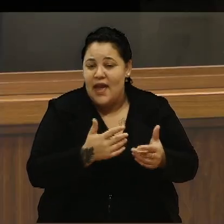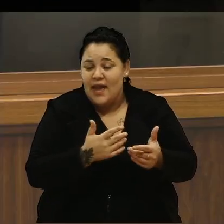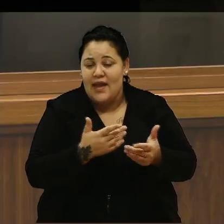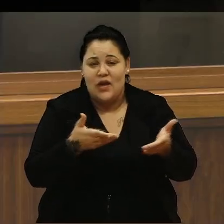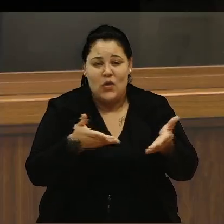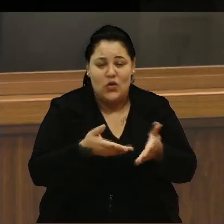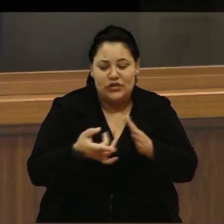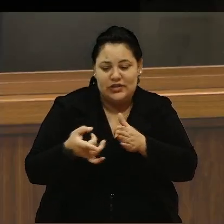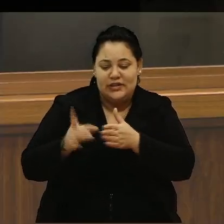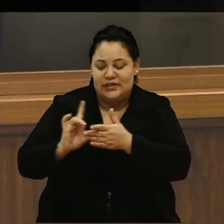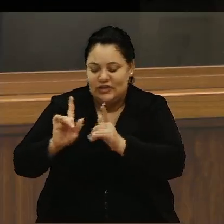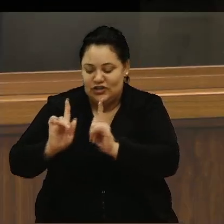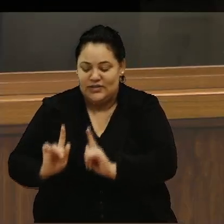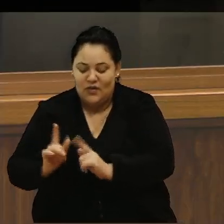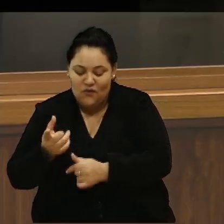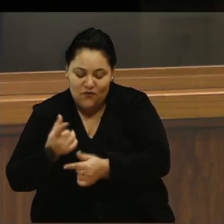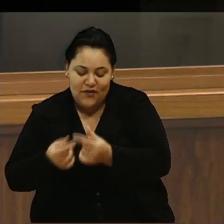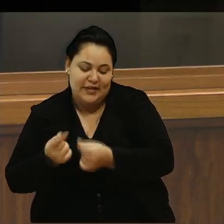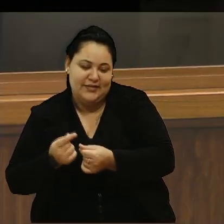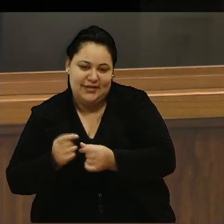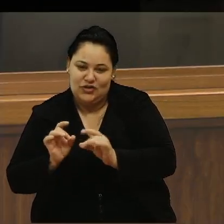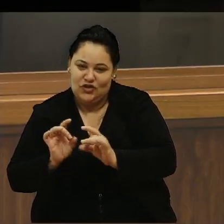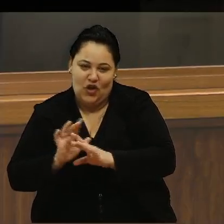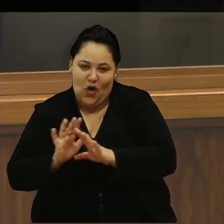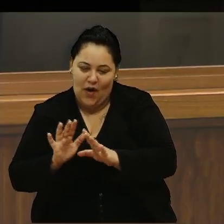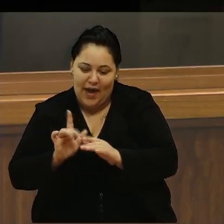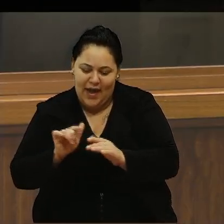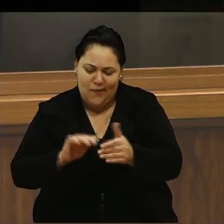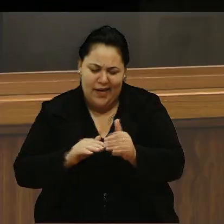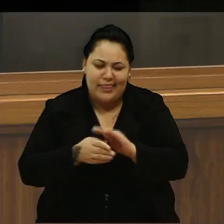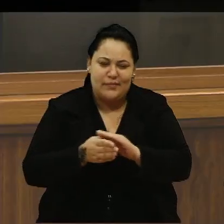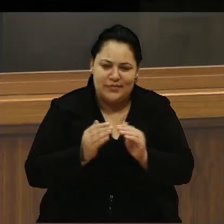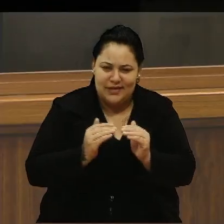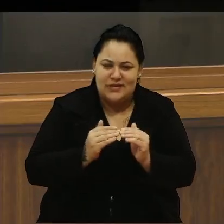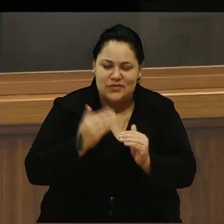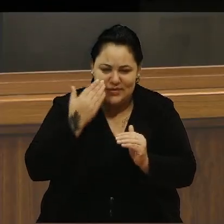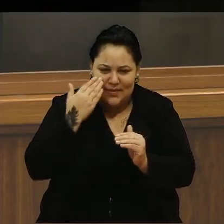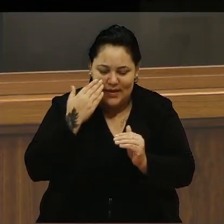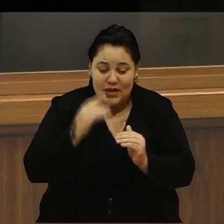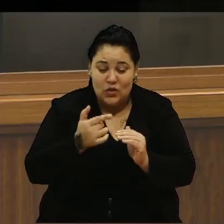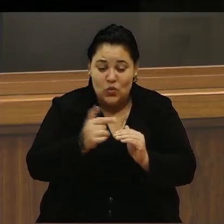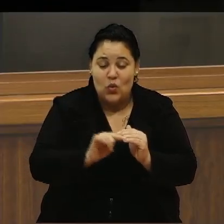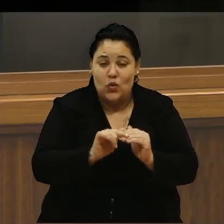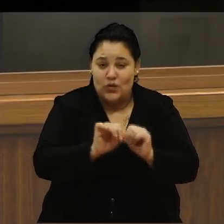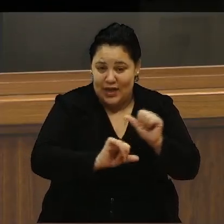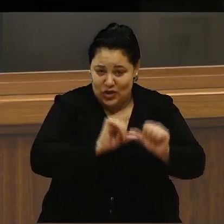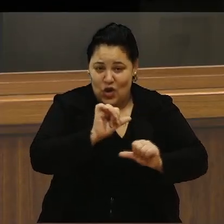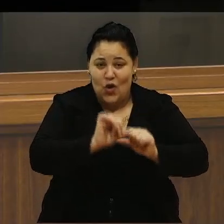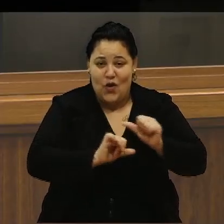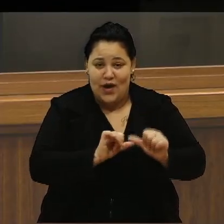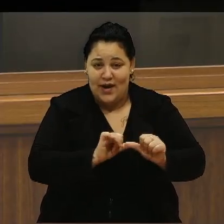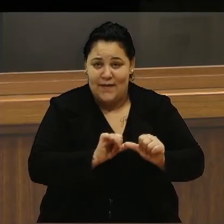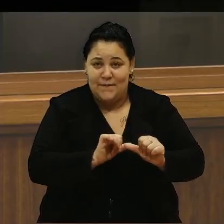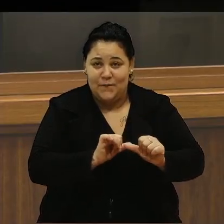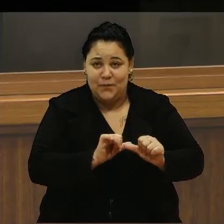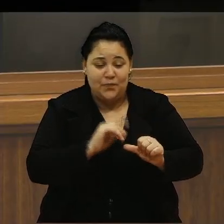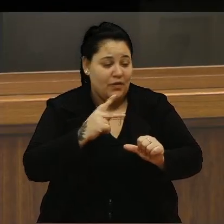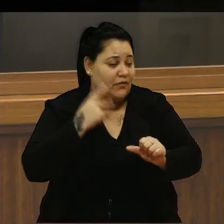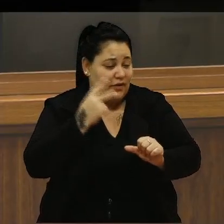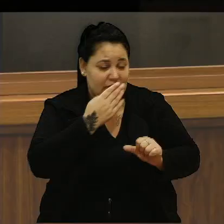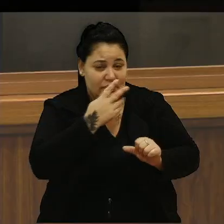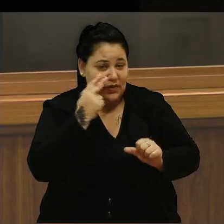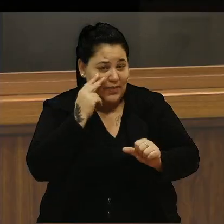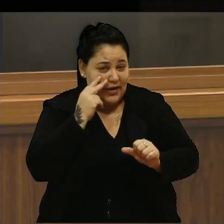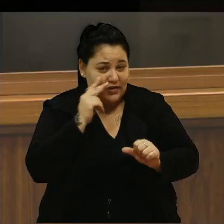era de Gestão e Finanças, então é uma adequação. No outro, a mudança, vereador Libardi, o que ele